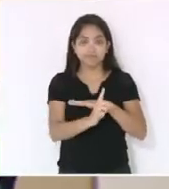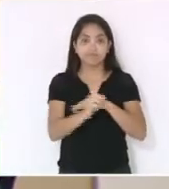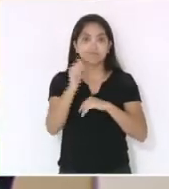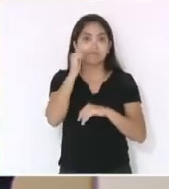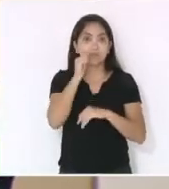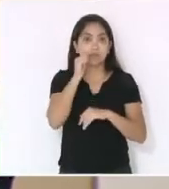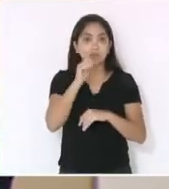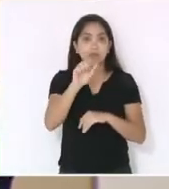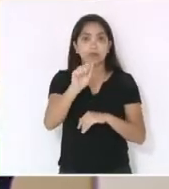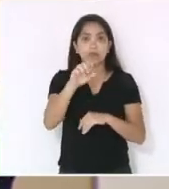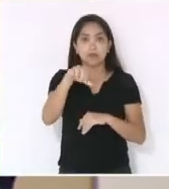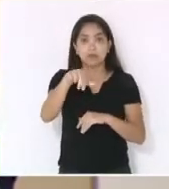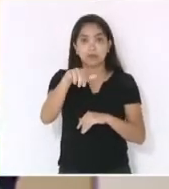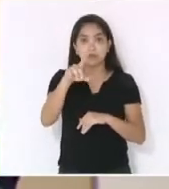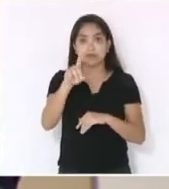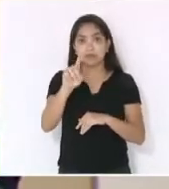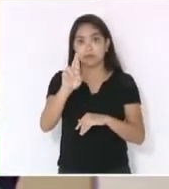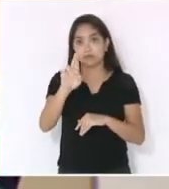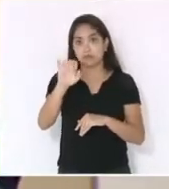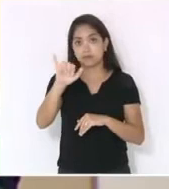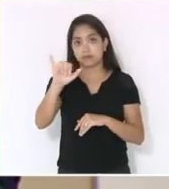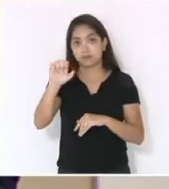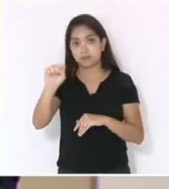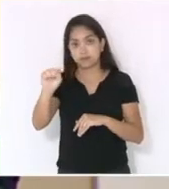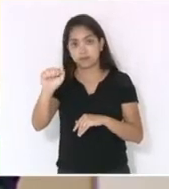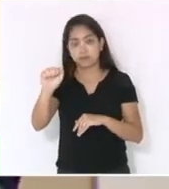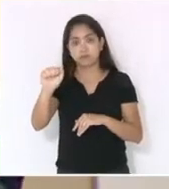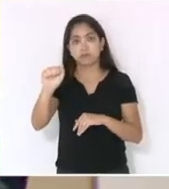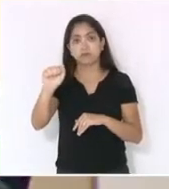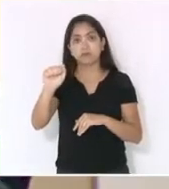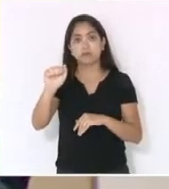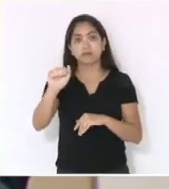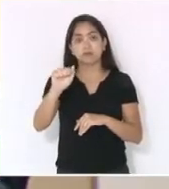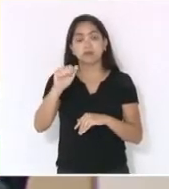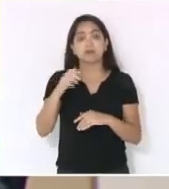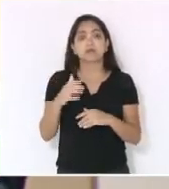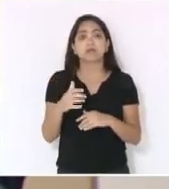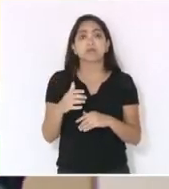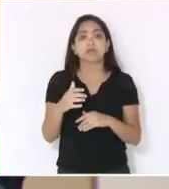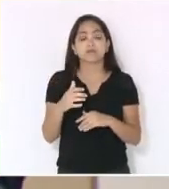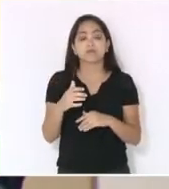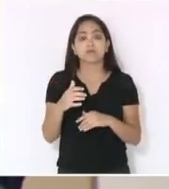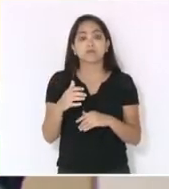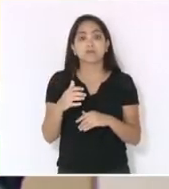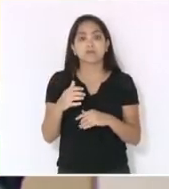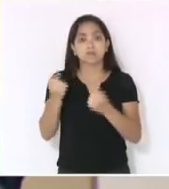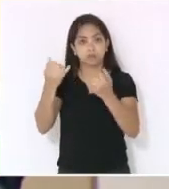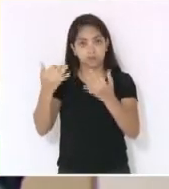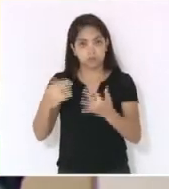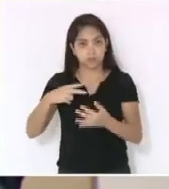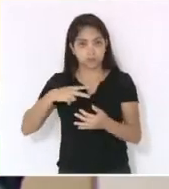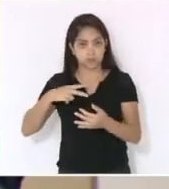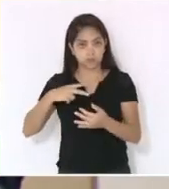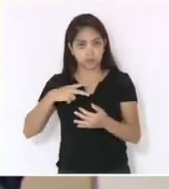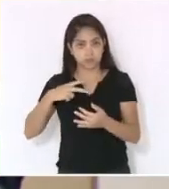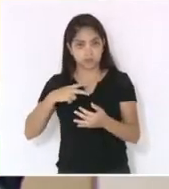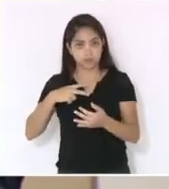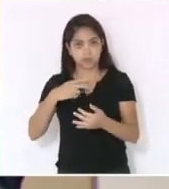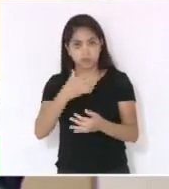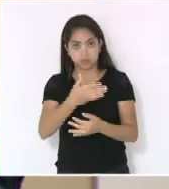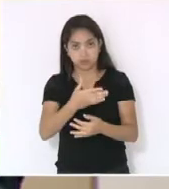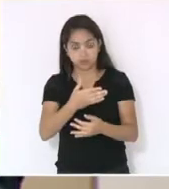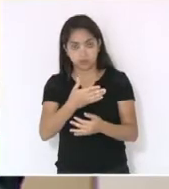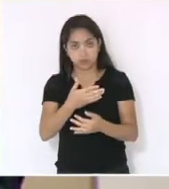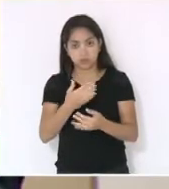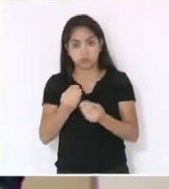Carvalho, ou melhor, no horário das explicações pessoais, o deputado César Valduga cede seu horário